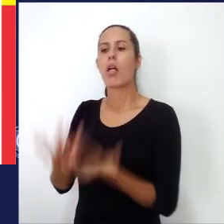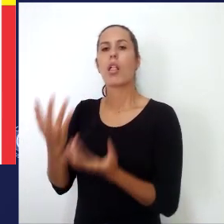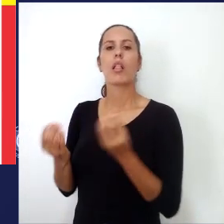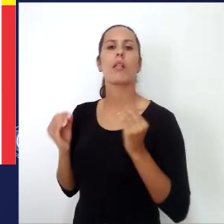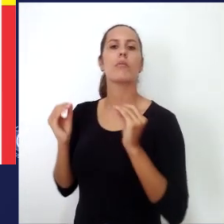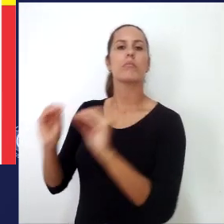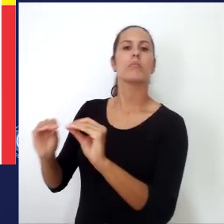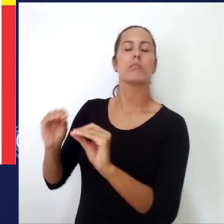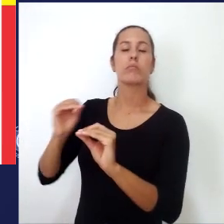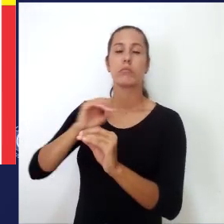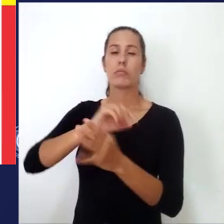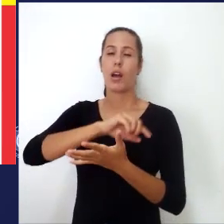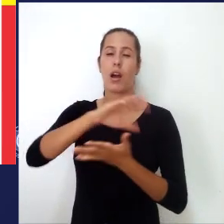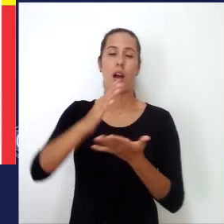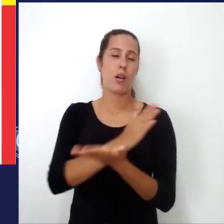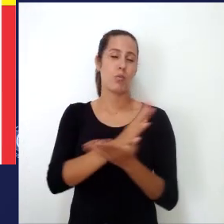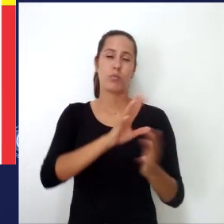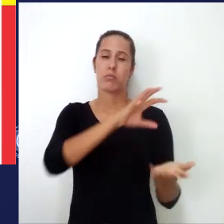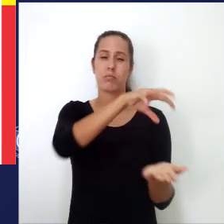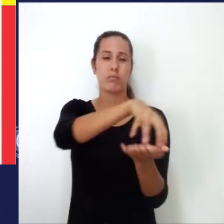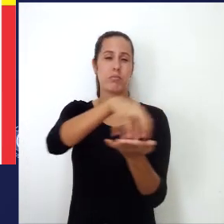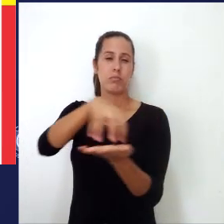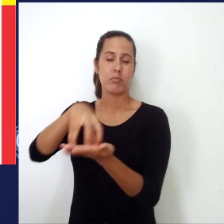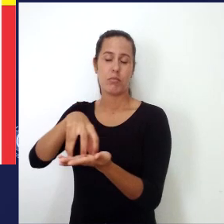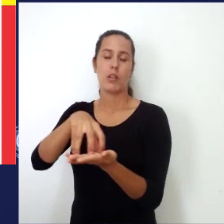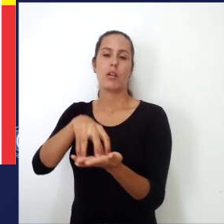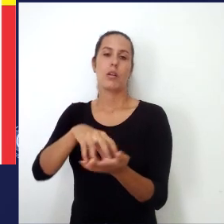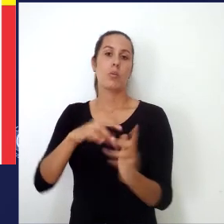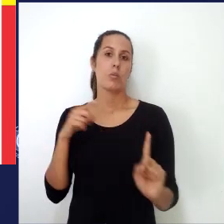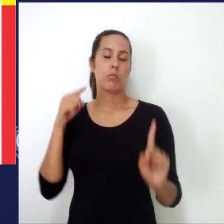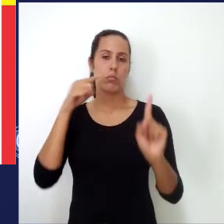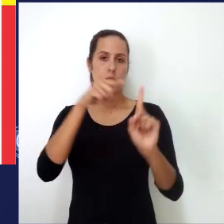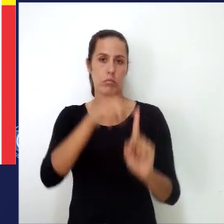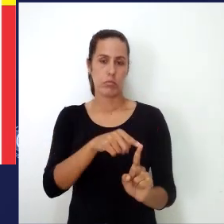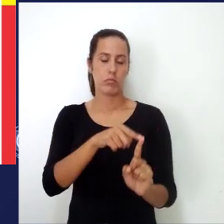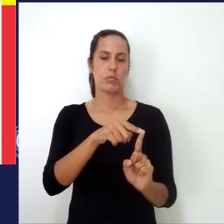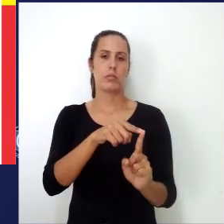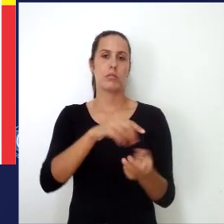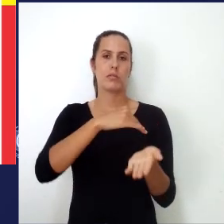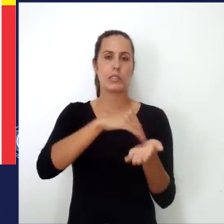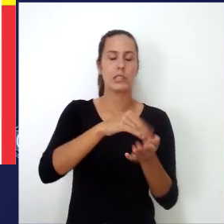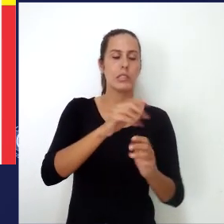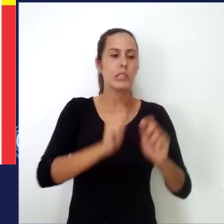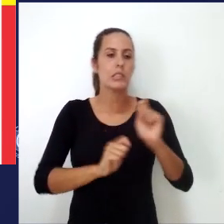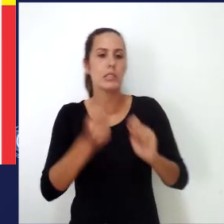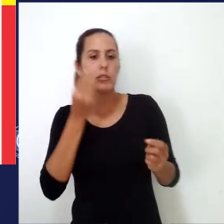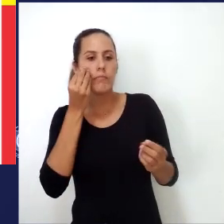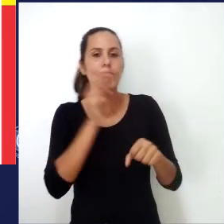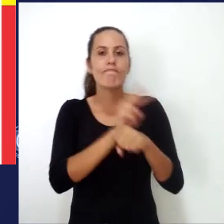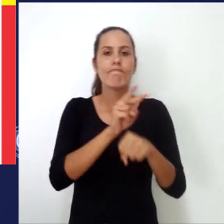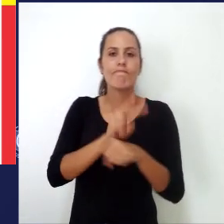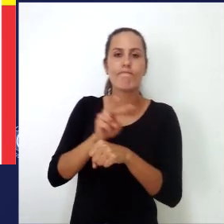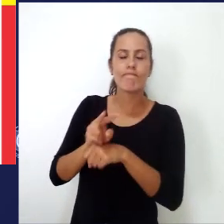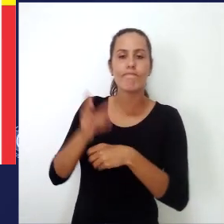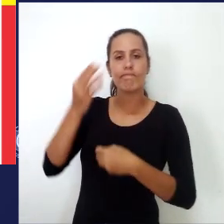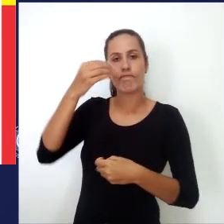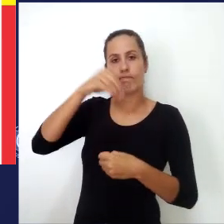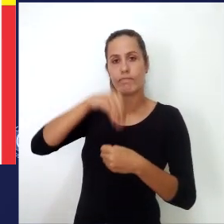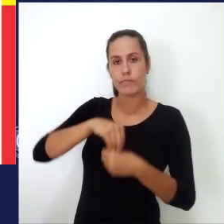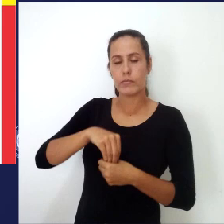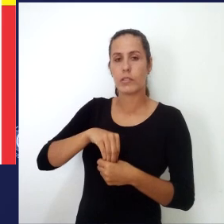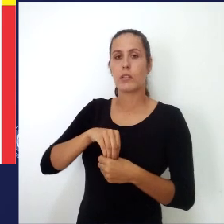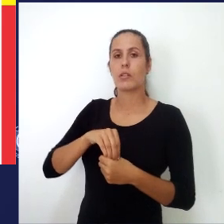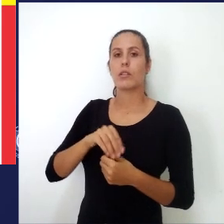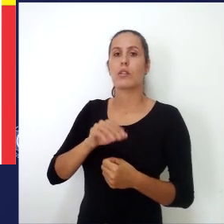Integrado, né, de Multiagências de Coordenação Operacional, né, Na reserva particular do